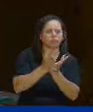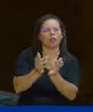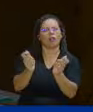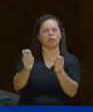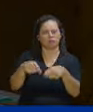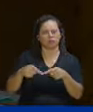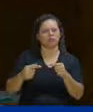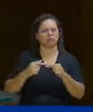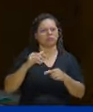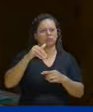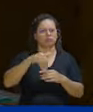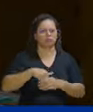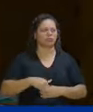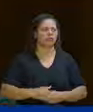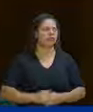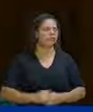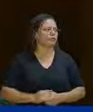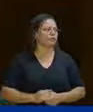e eleitorais.